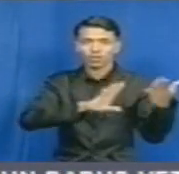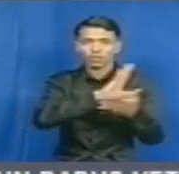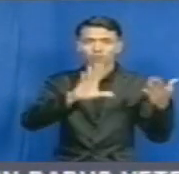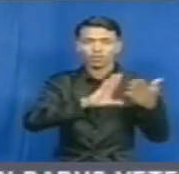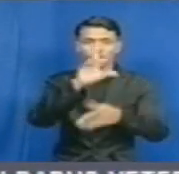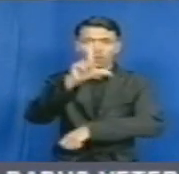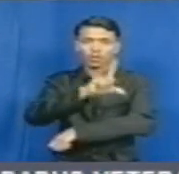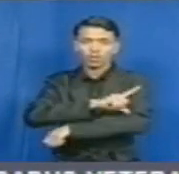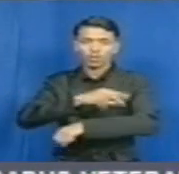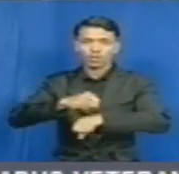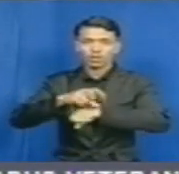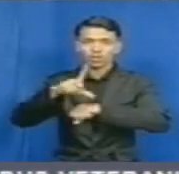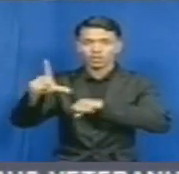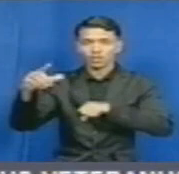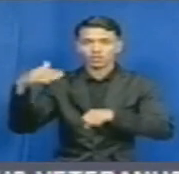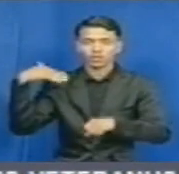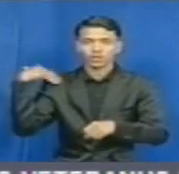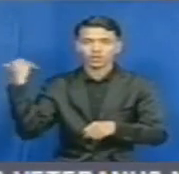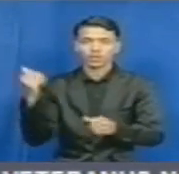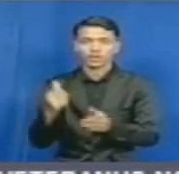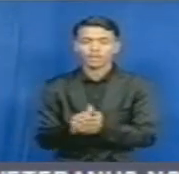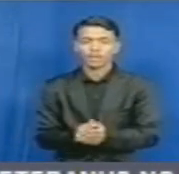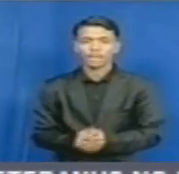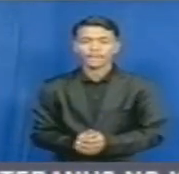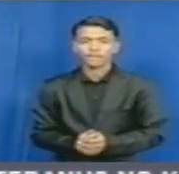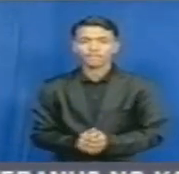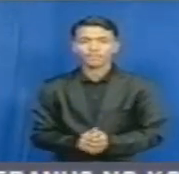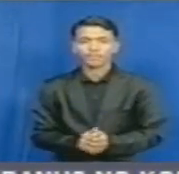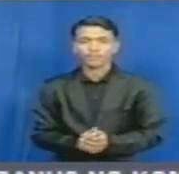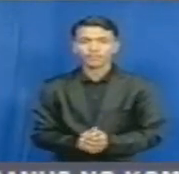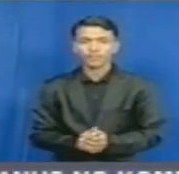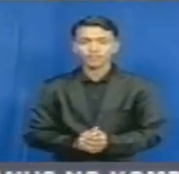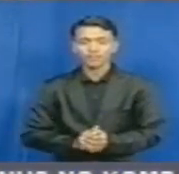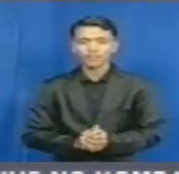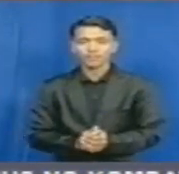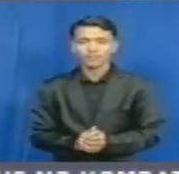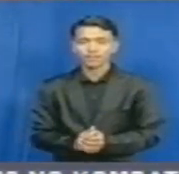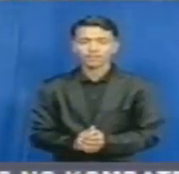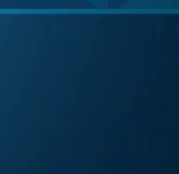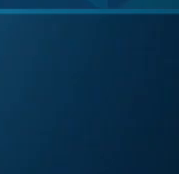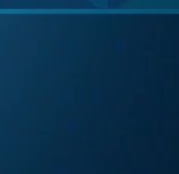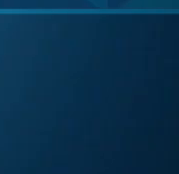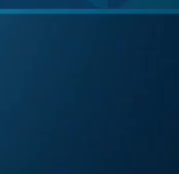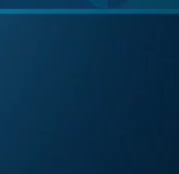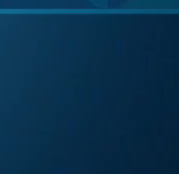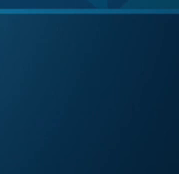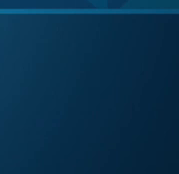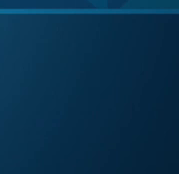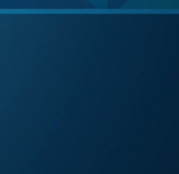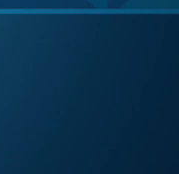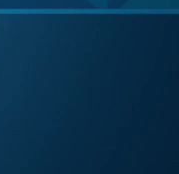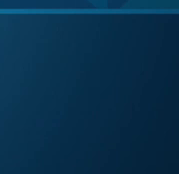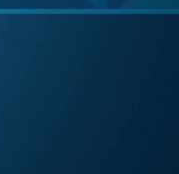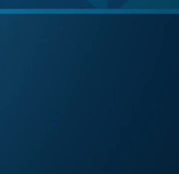Loron Nacional Juventude. Almeirio Afonso Lucas da Costa, RTTL. A tu